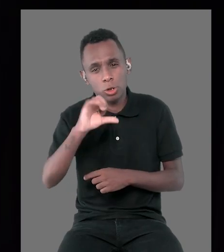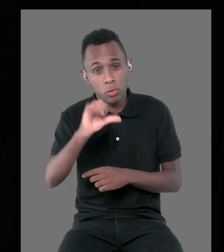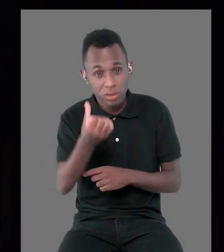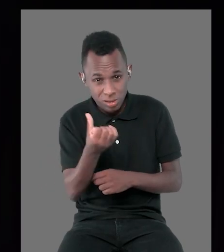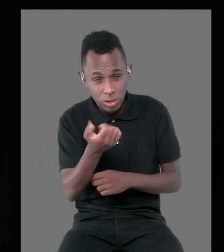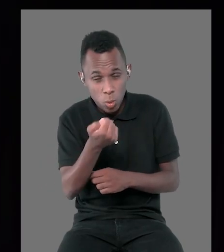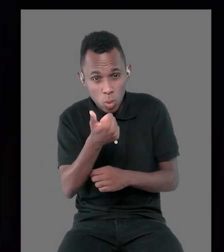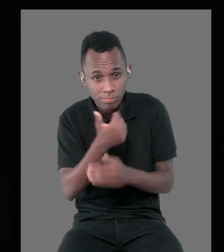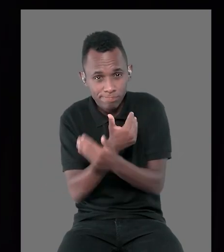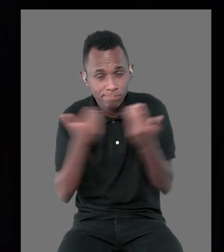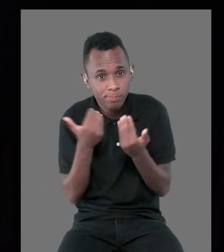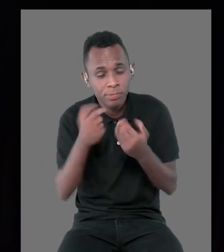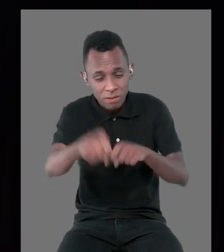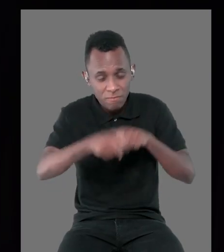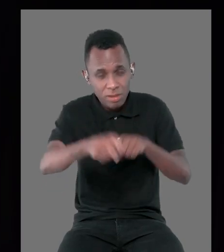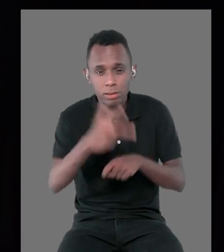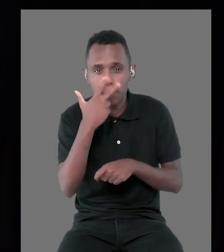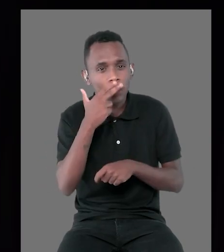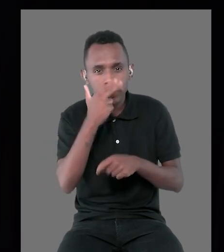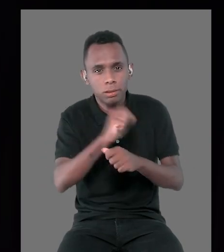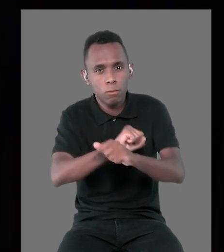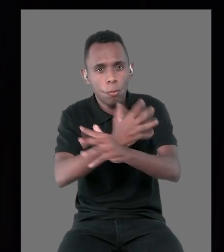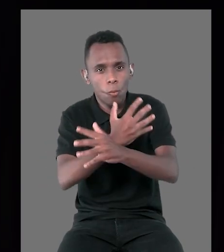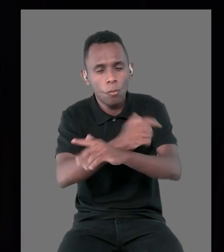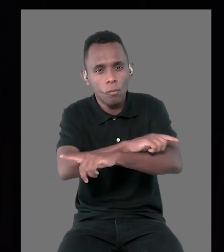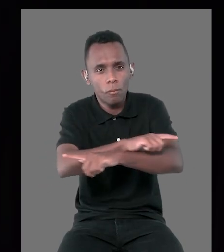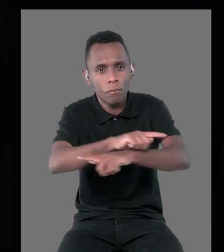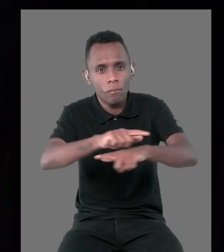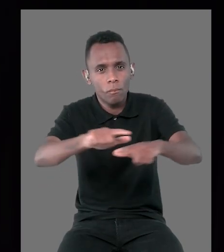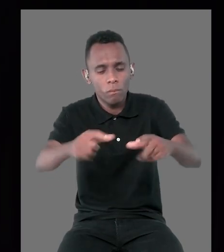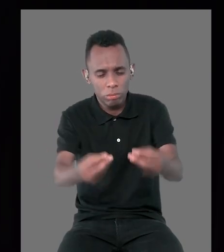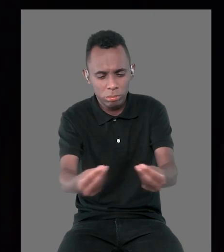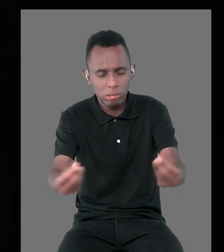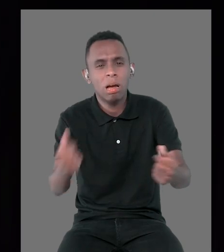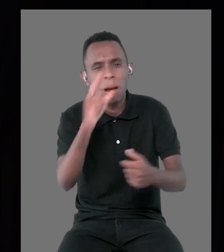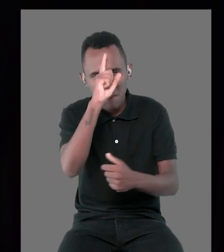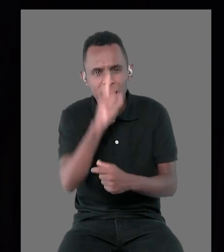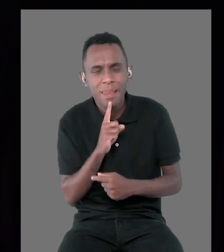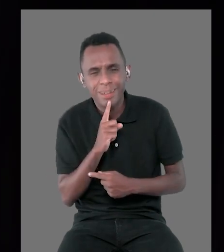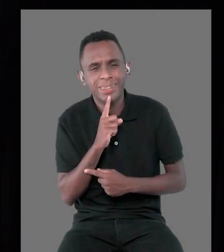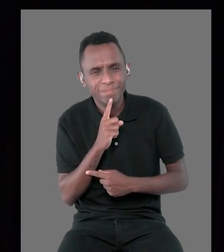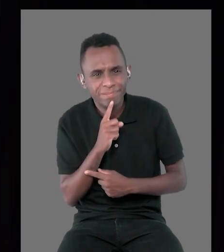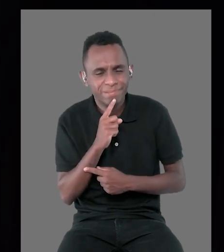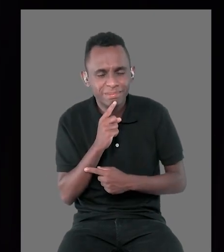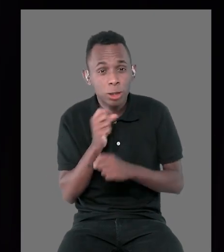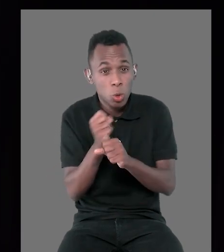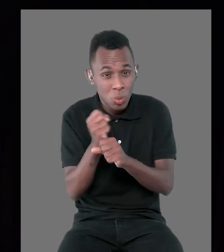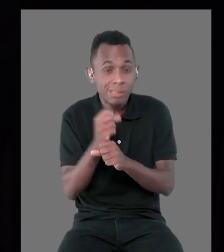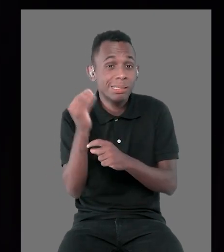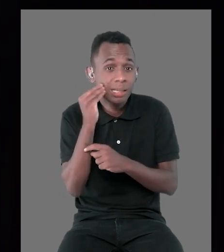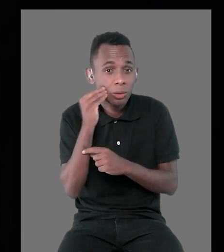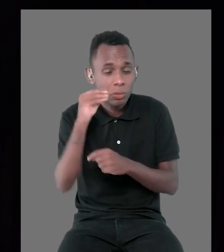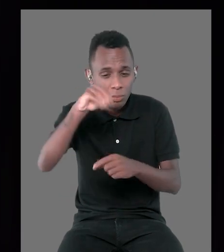anos, aquela fazenda parecia um deserto. Se viu uma terra amarela. Naquele ano ele tentou